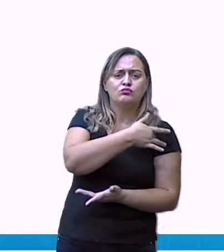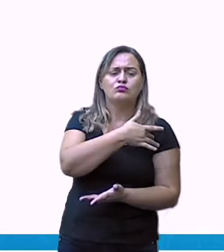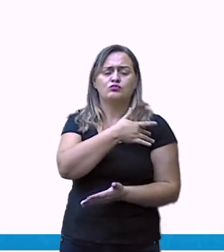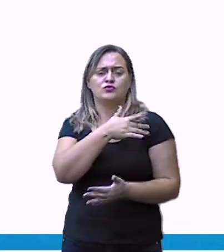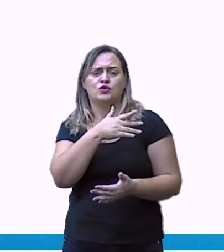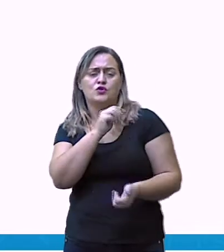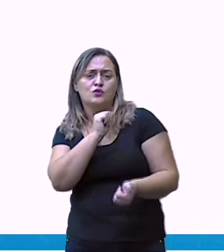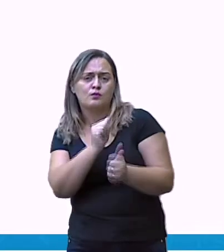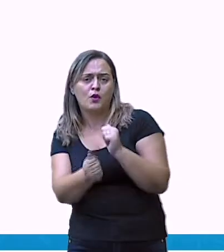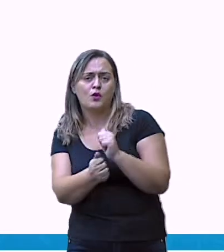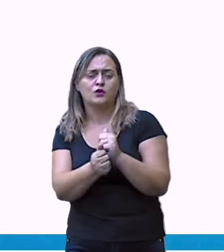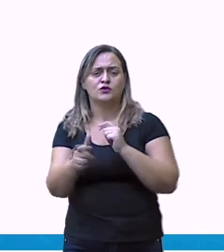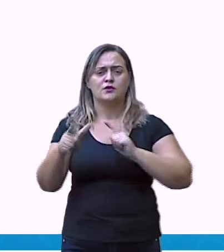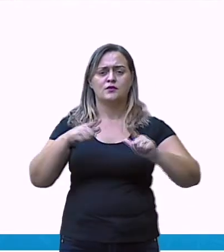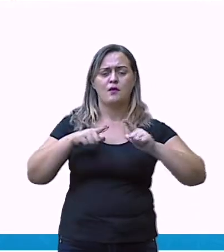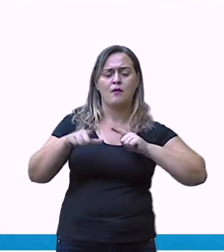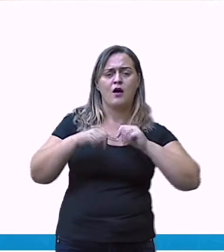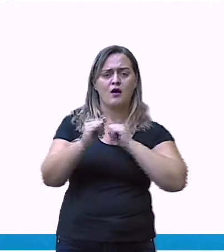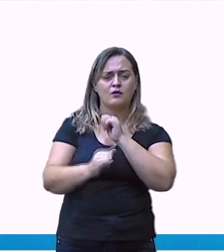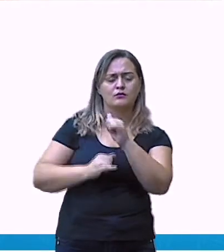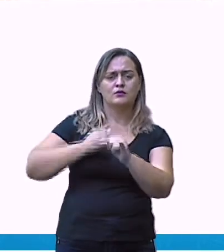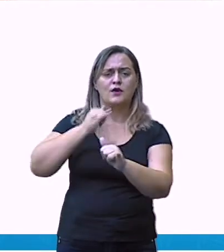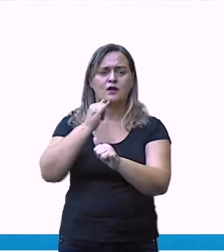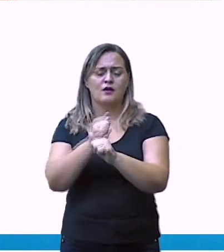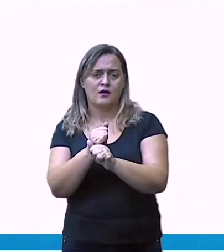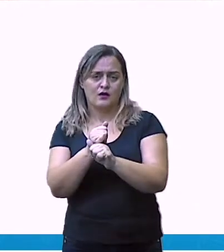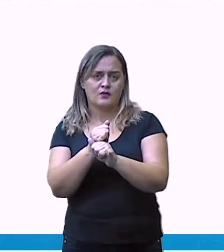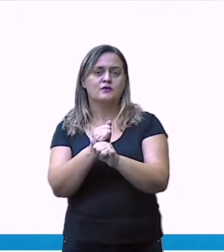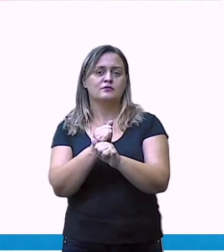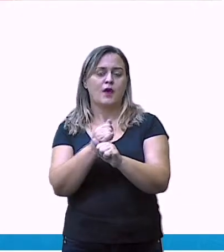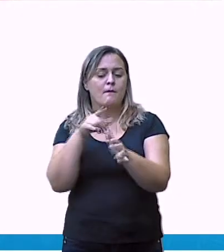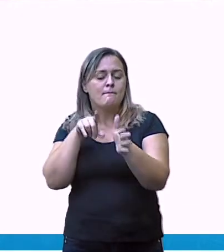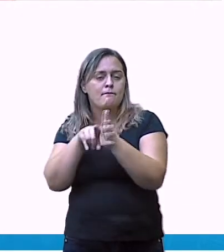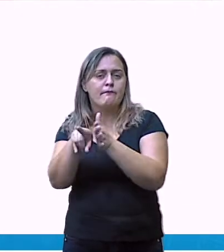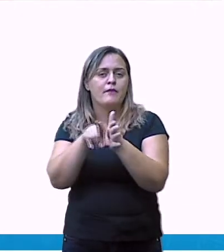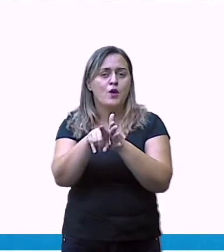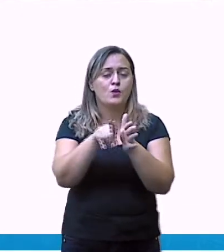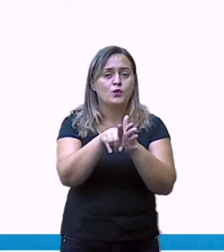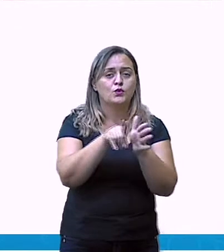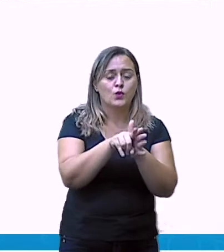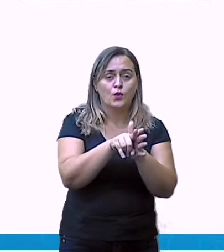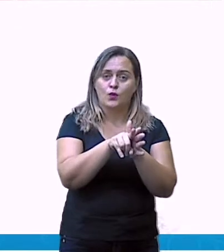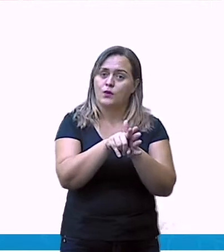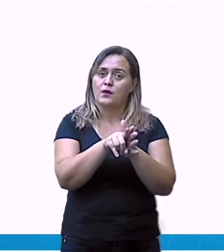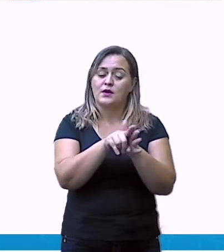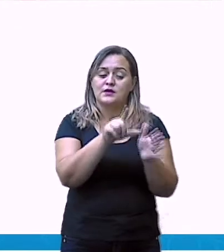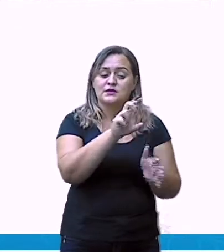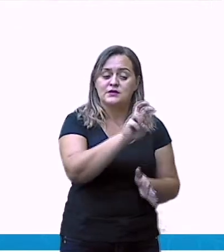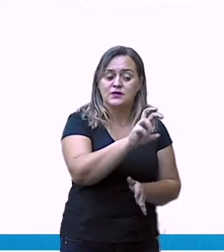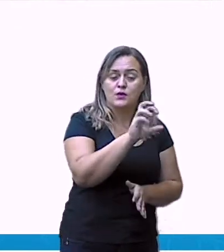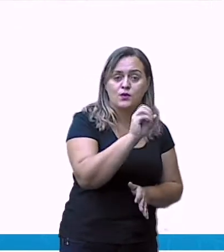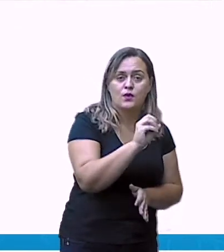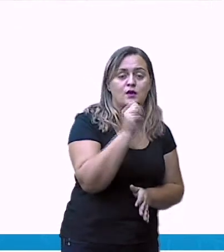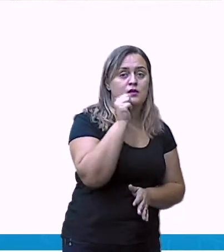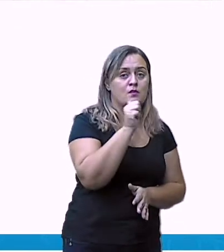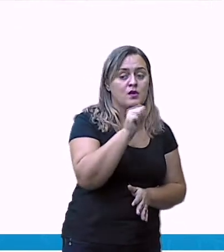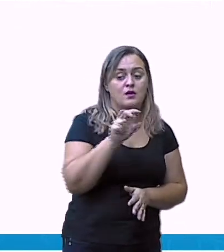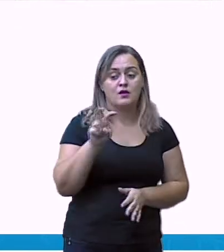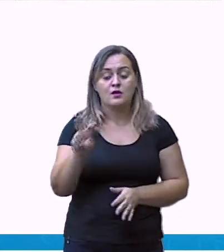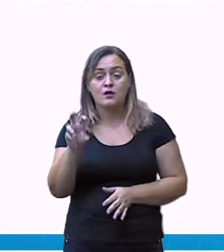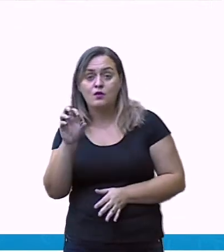trabalho. Então, vamos ver esses dois gráficos. Nós temos aqui o gráfico com as meninas,